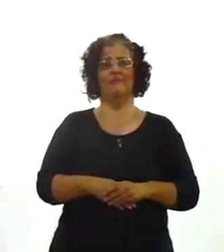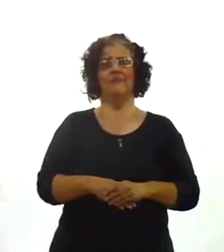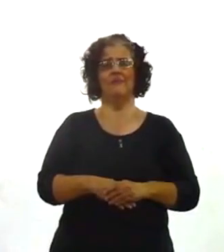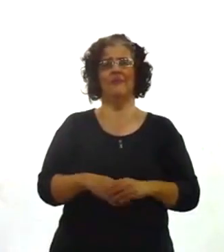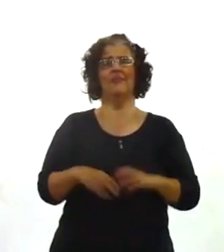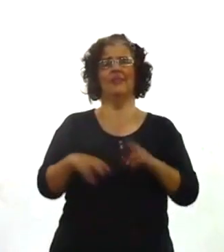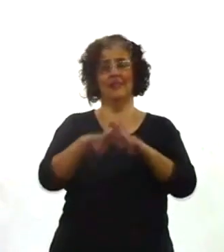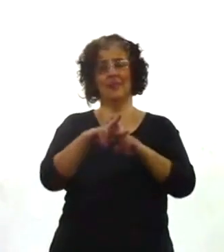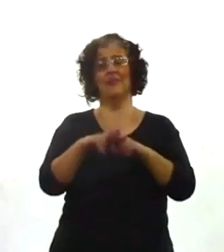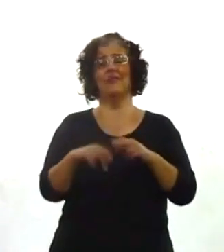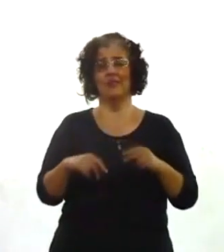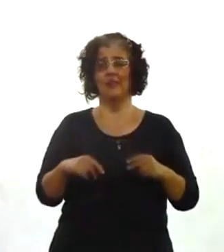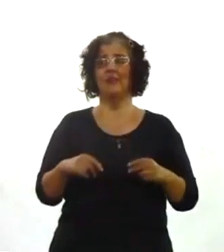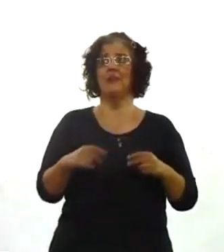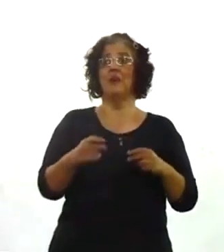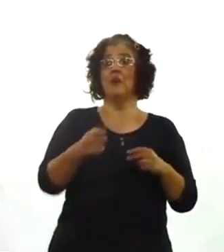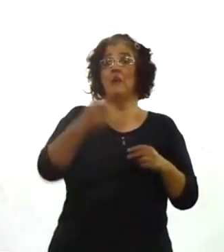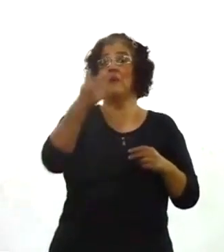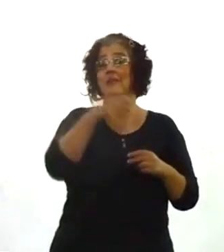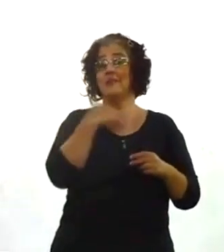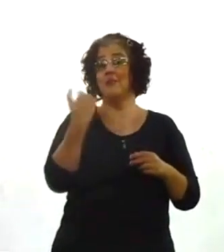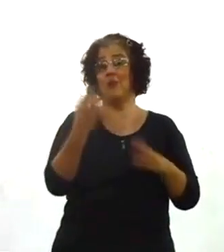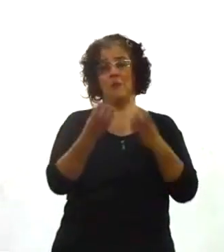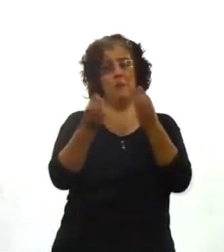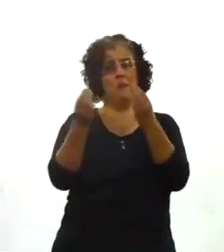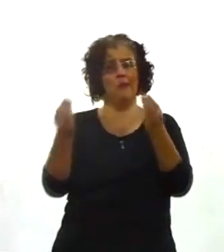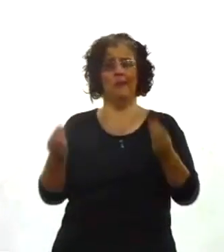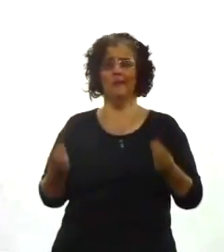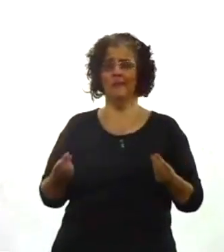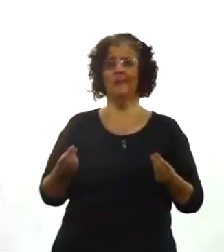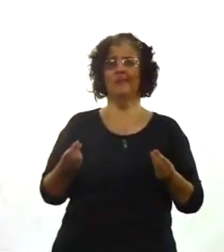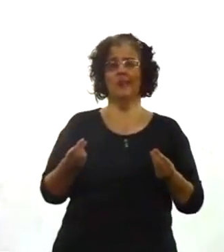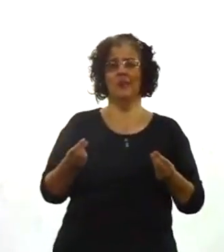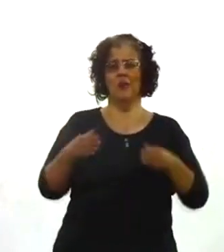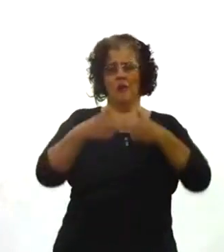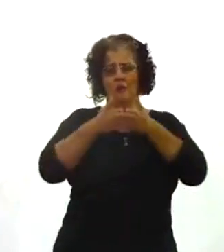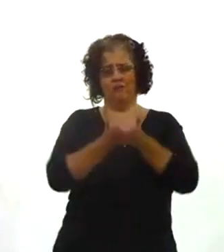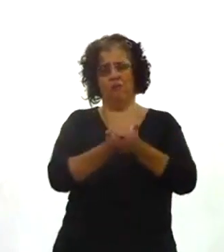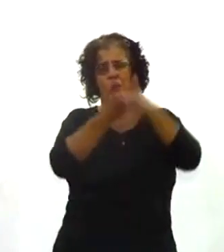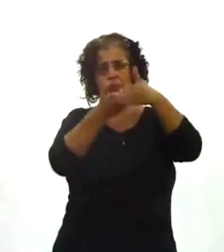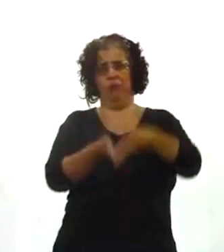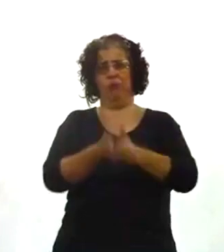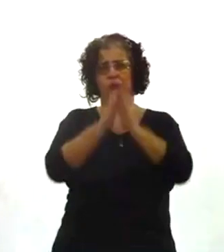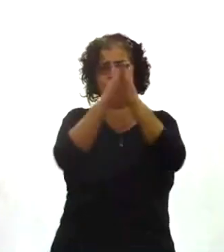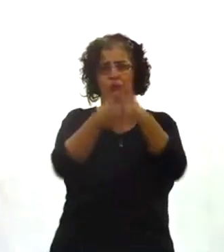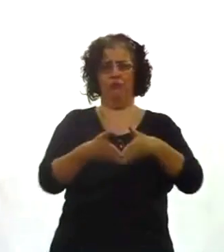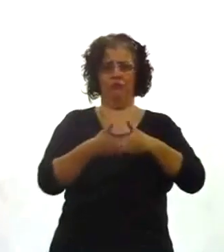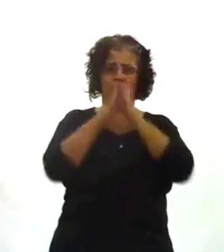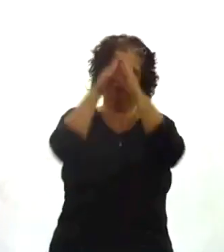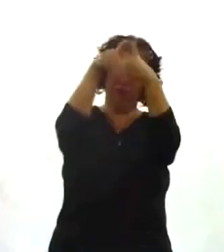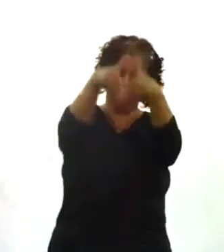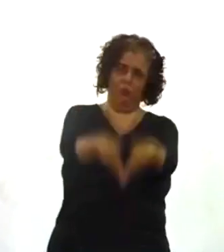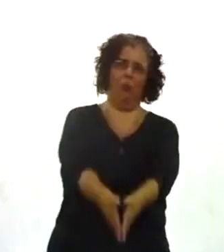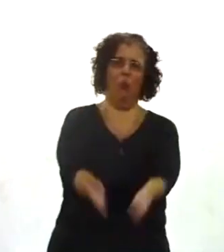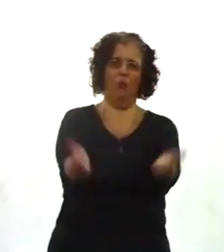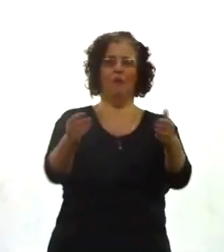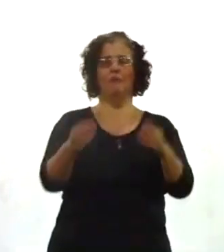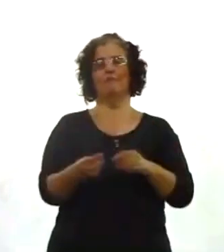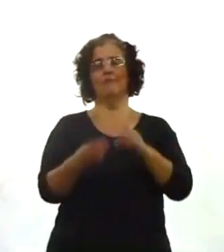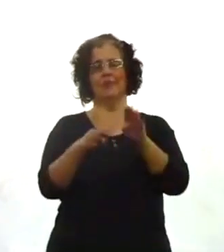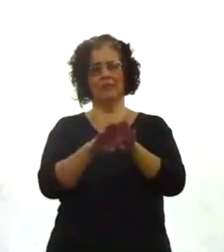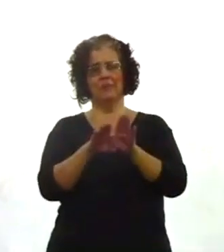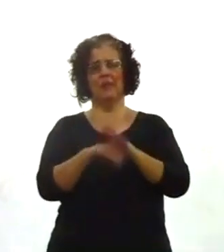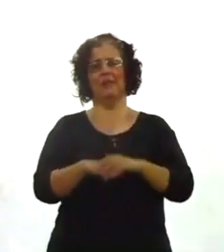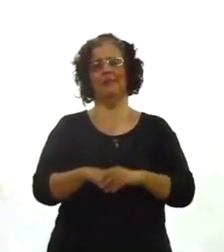morte muitas vezes, ele foi preso, ele suportou muita coisa em termos de sofrimento. Então ele diz àquela